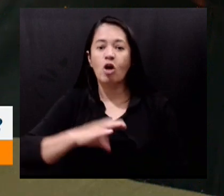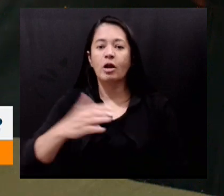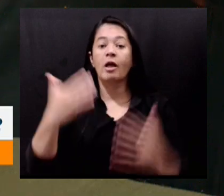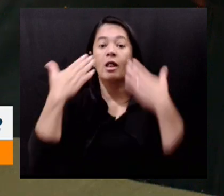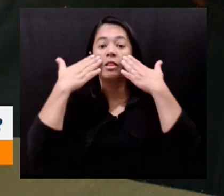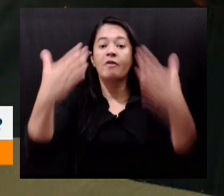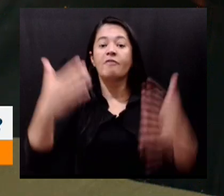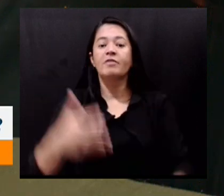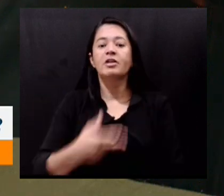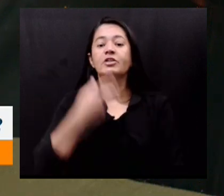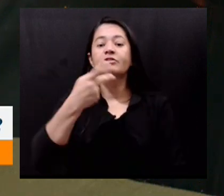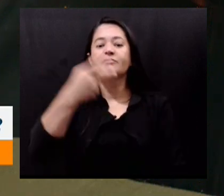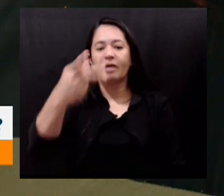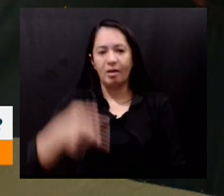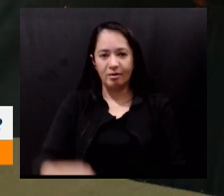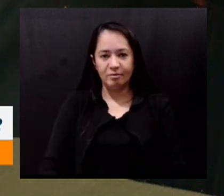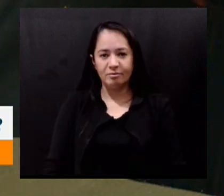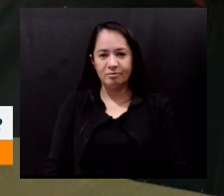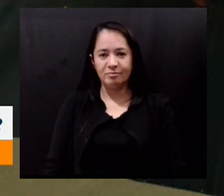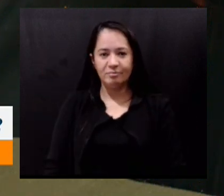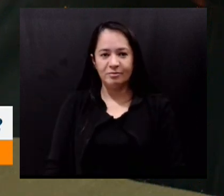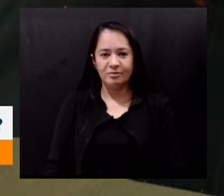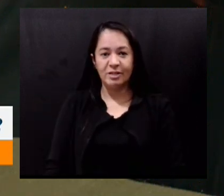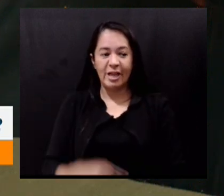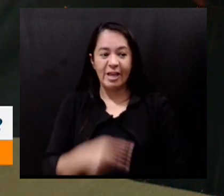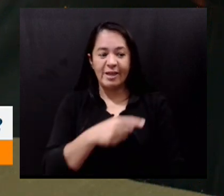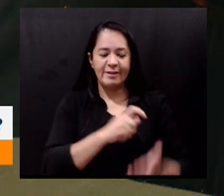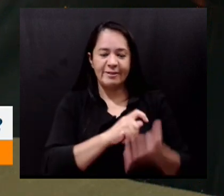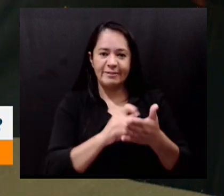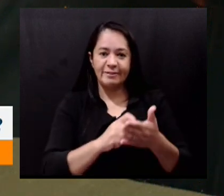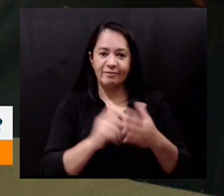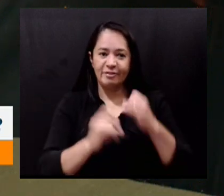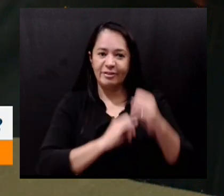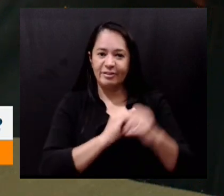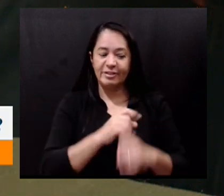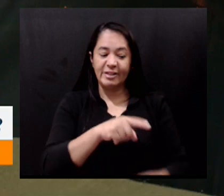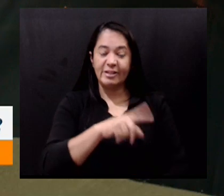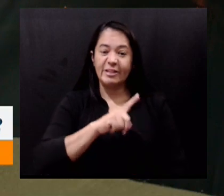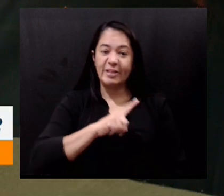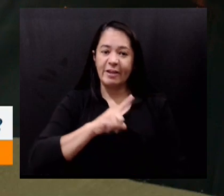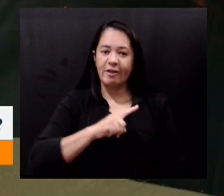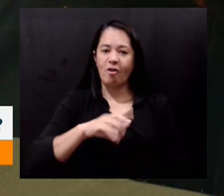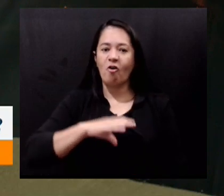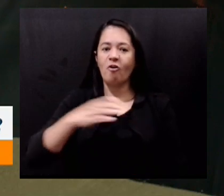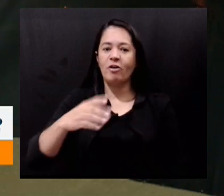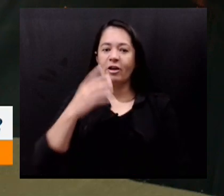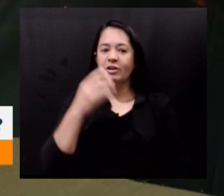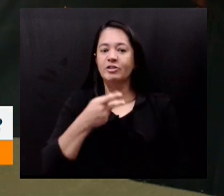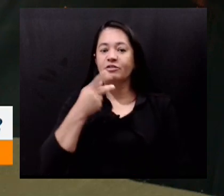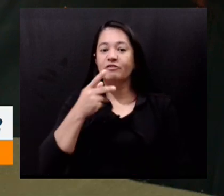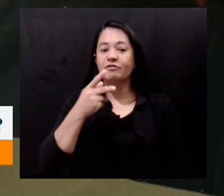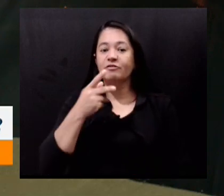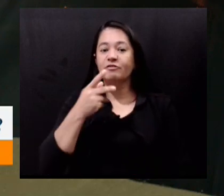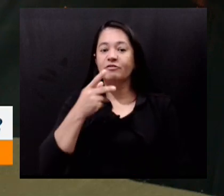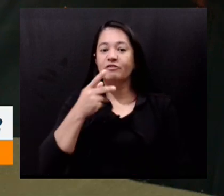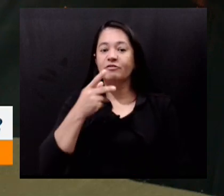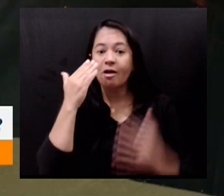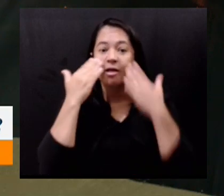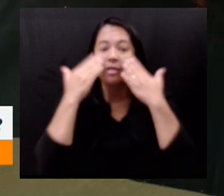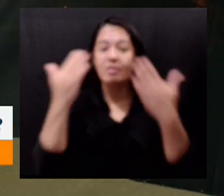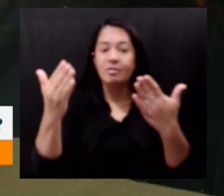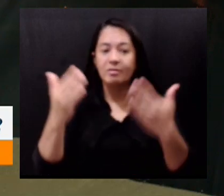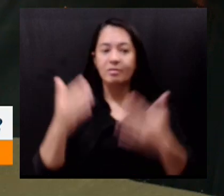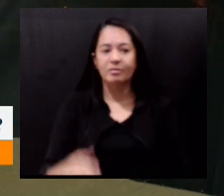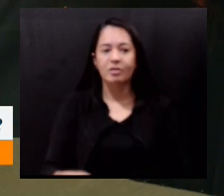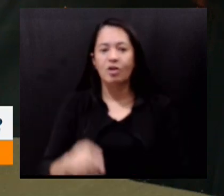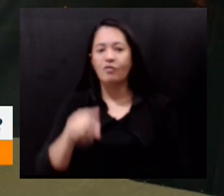cancelar e falar o que ele escreveu na internet? É Sim. importante a gente parar para pensar nisso também, né, ou você só é o bichão atrás da